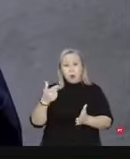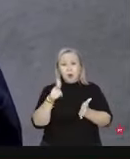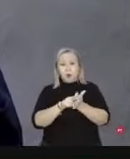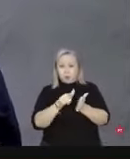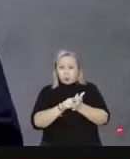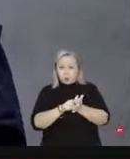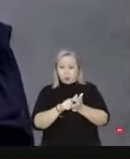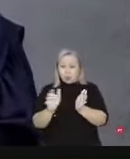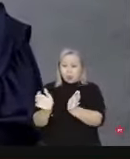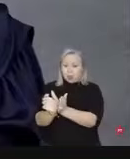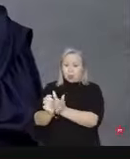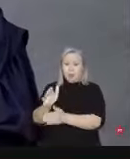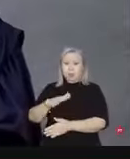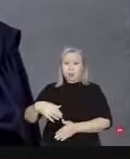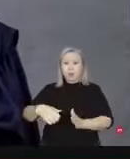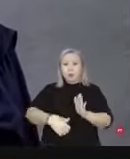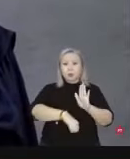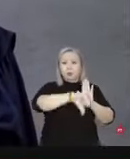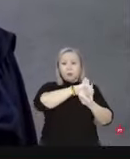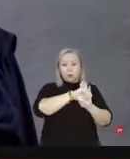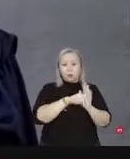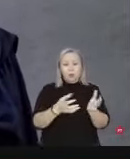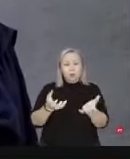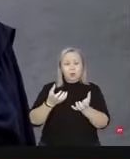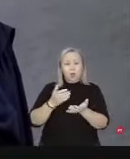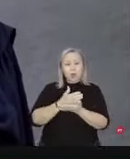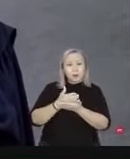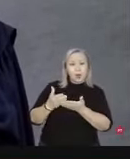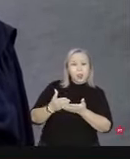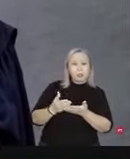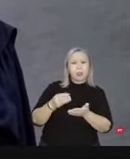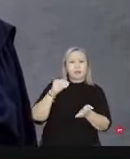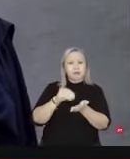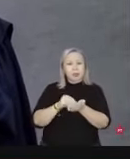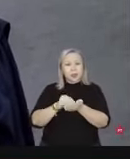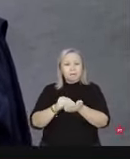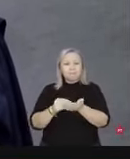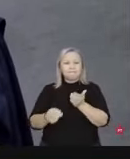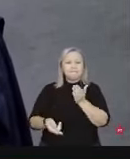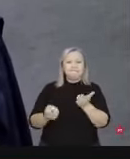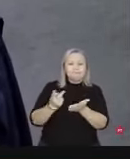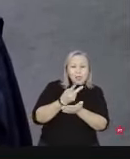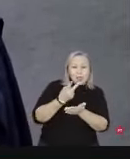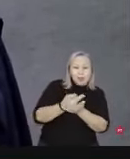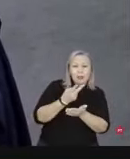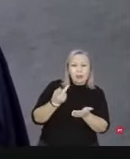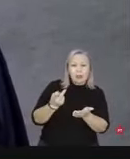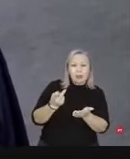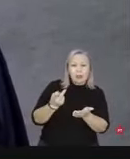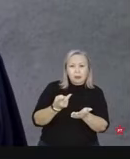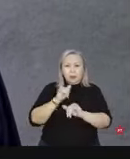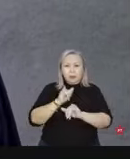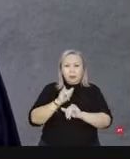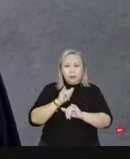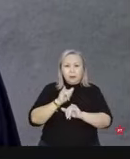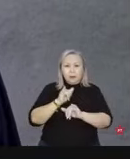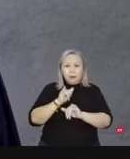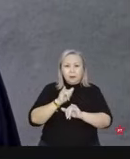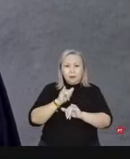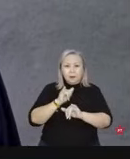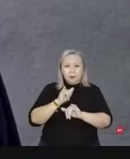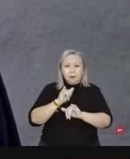antidemocráticos, criminosos, pretendem, a partir da desinformação, desacreditar a própria